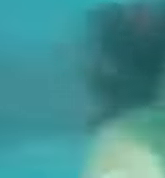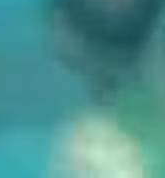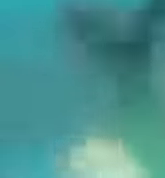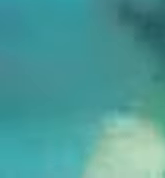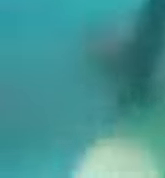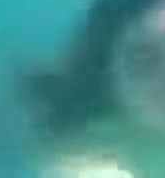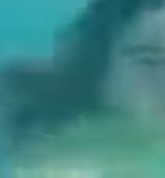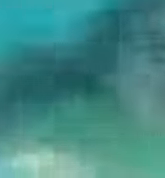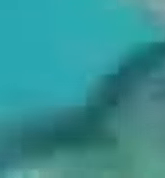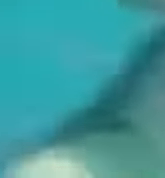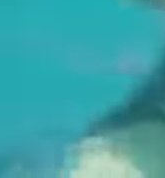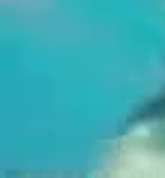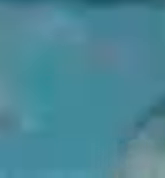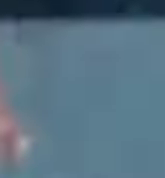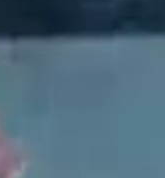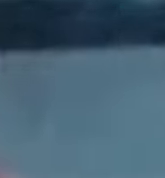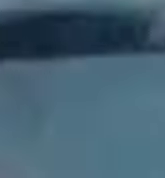preços.